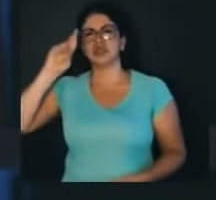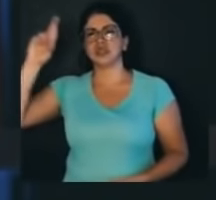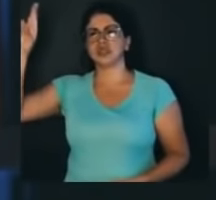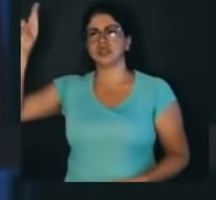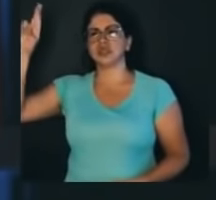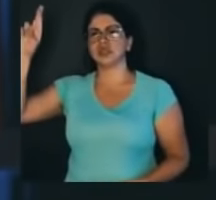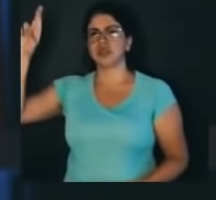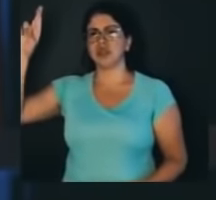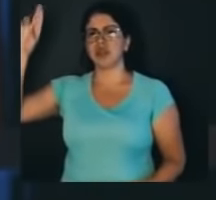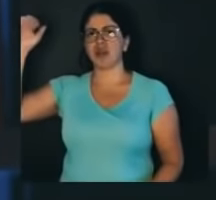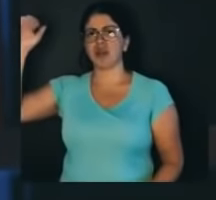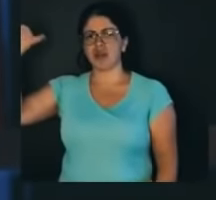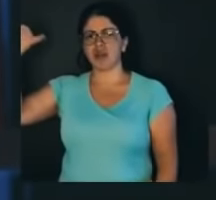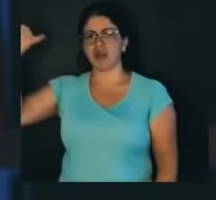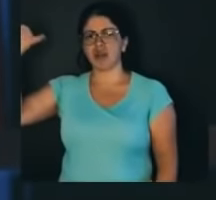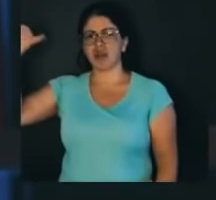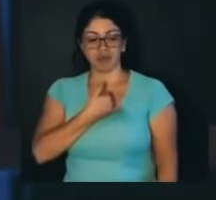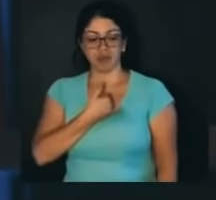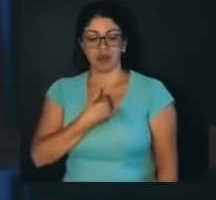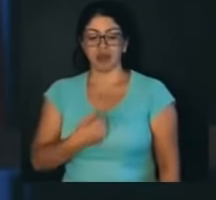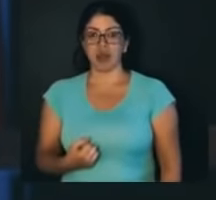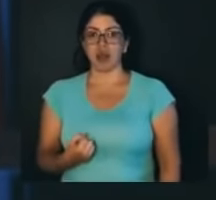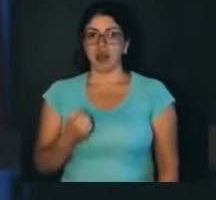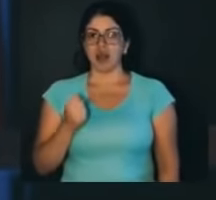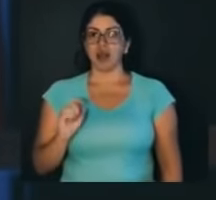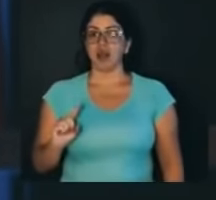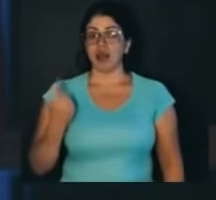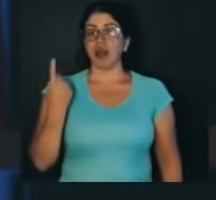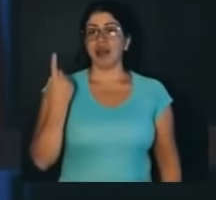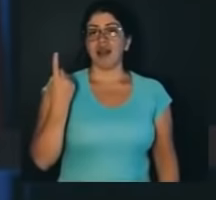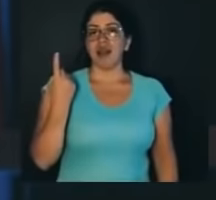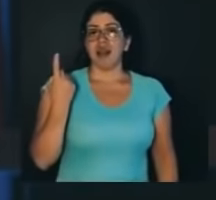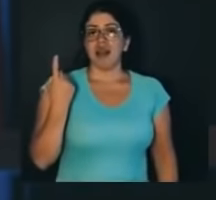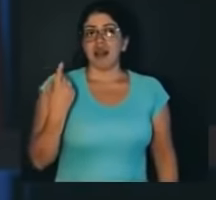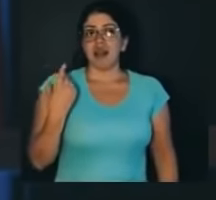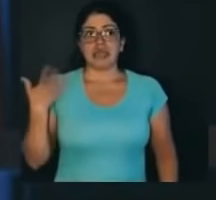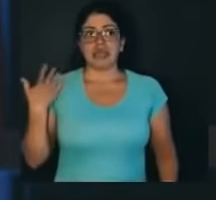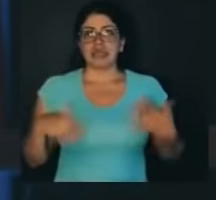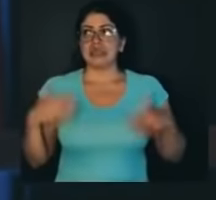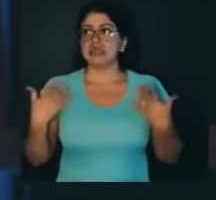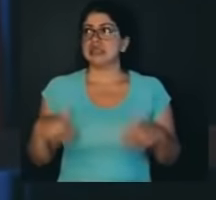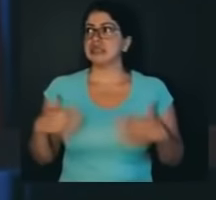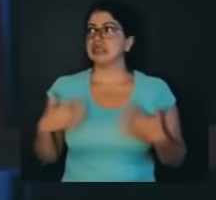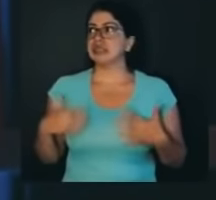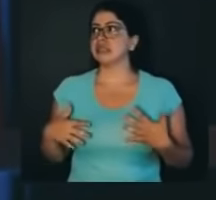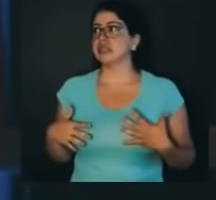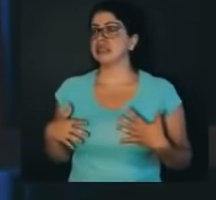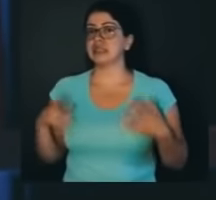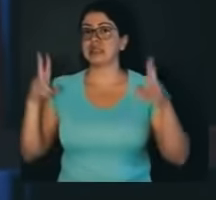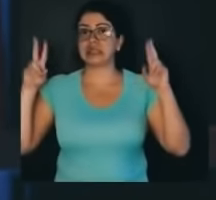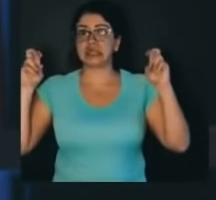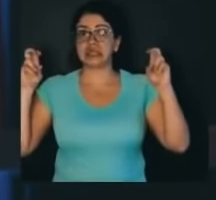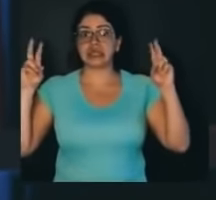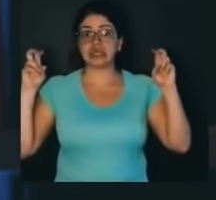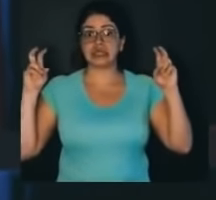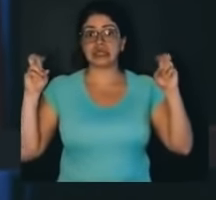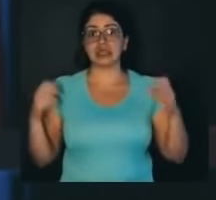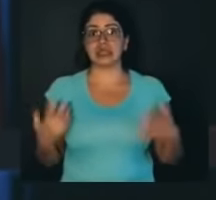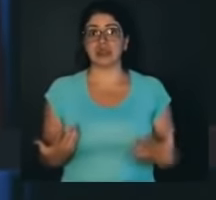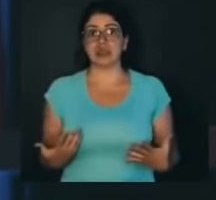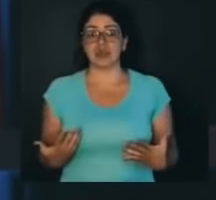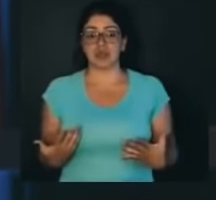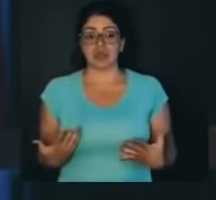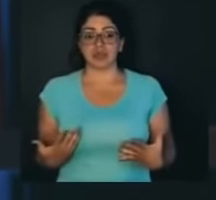até eu me espantei. Eu falei: ai meu Deus, que tema: